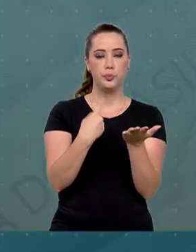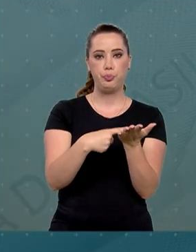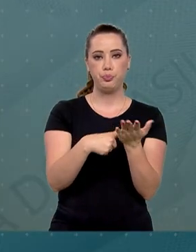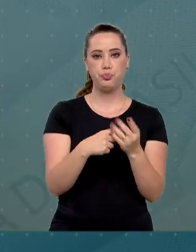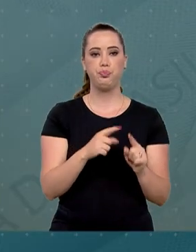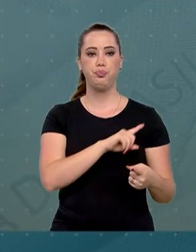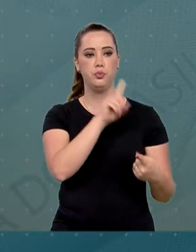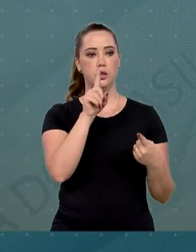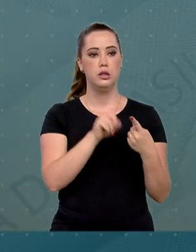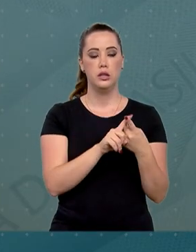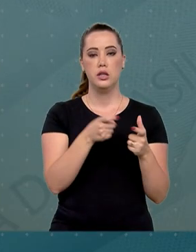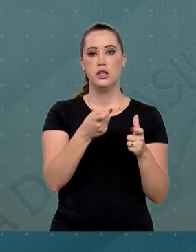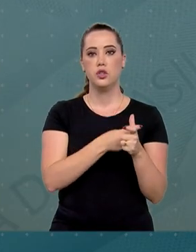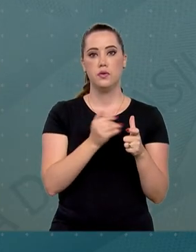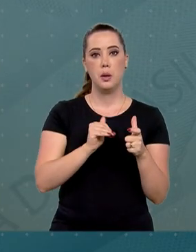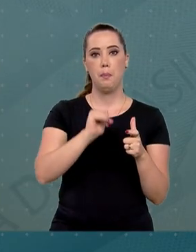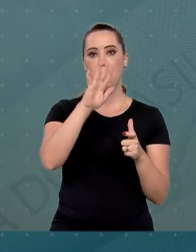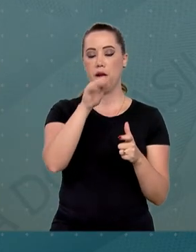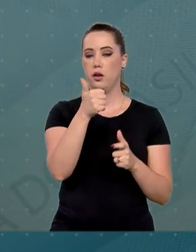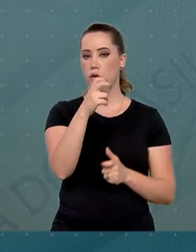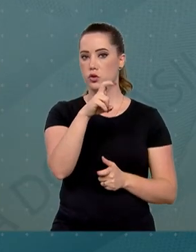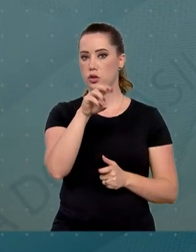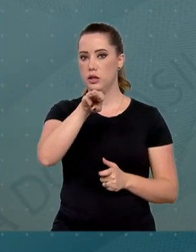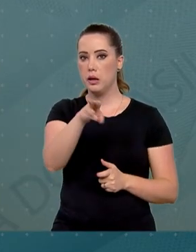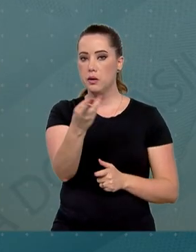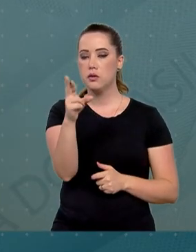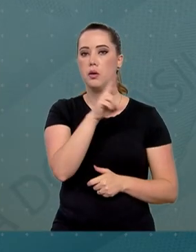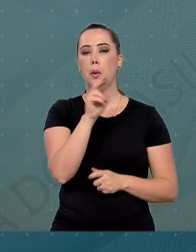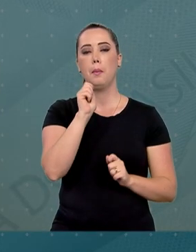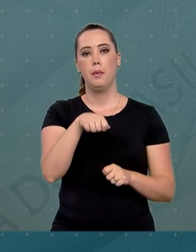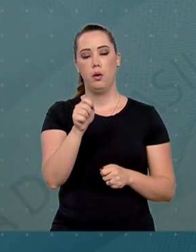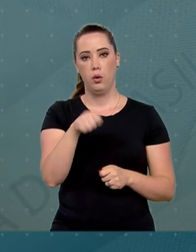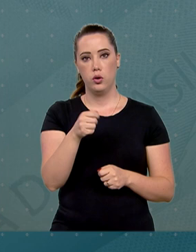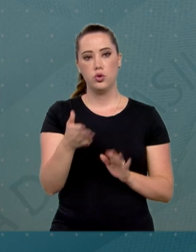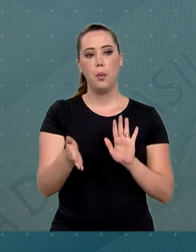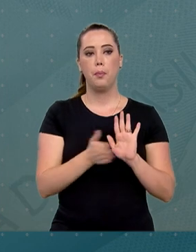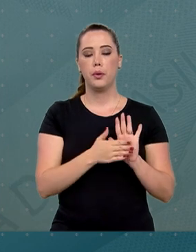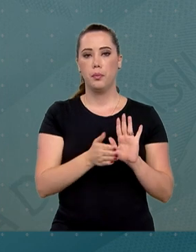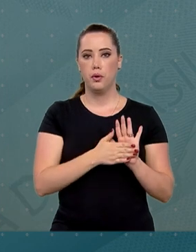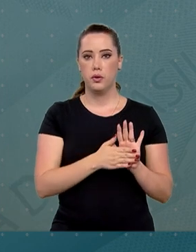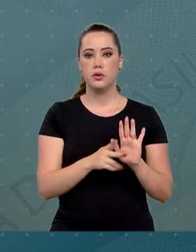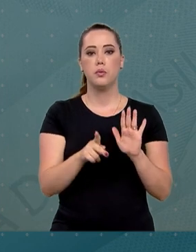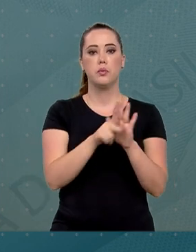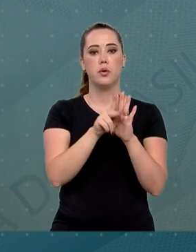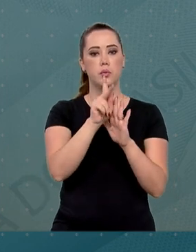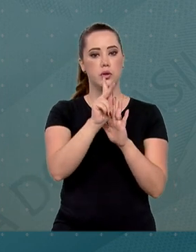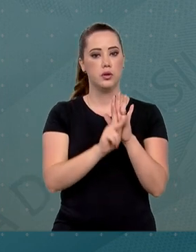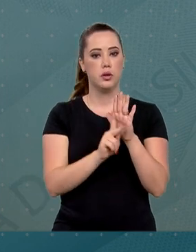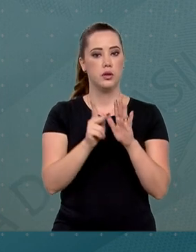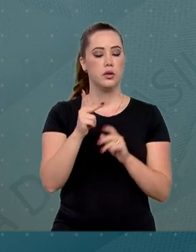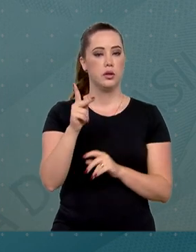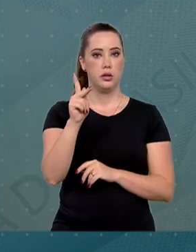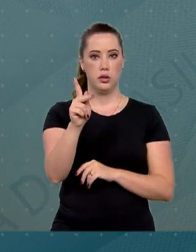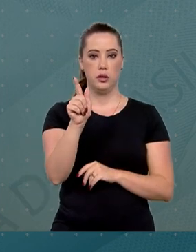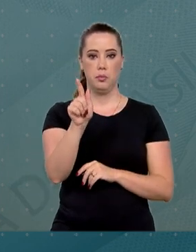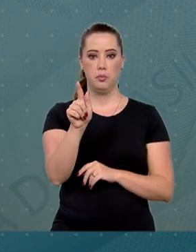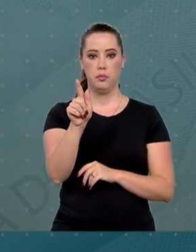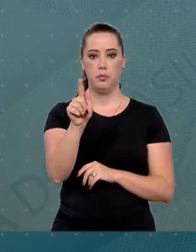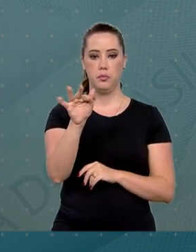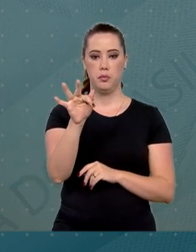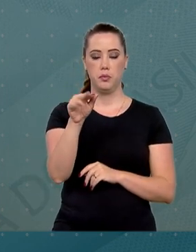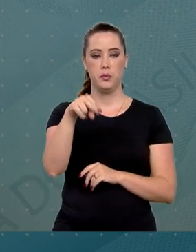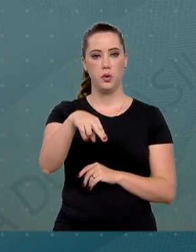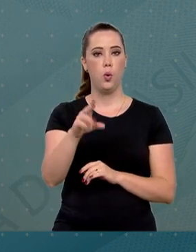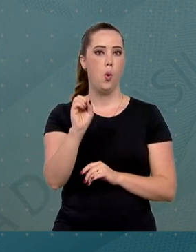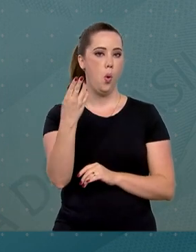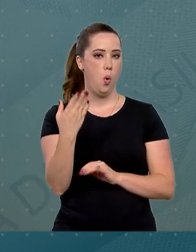Quem tem débitos maiores do que 15 milhões de reais pode receber uma proposta da Procuradoria-Geral da Fazenda Nacional ou fazer